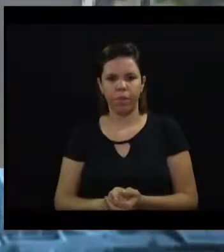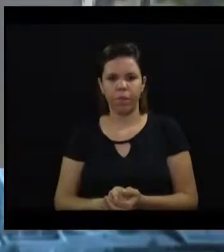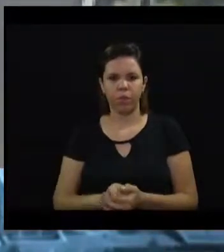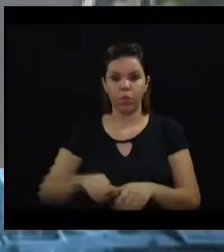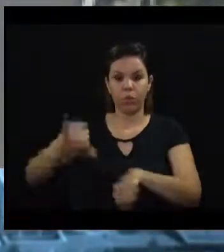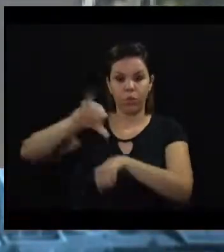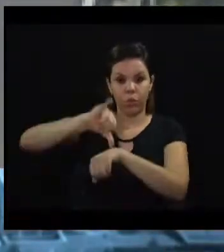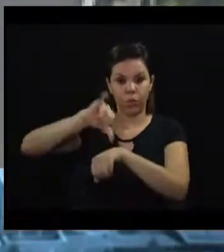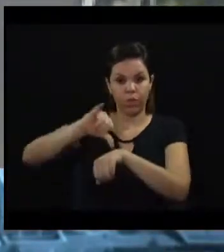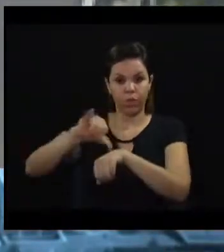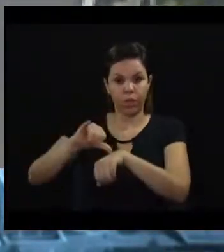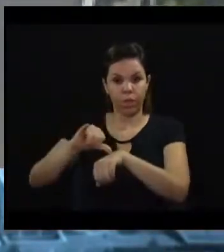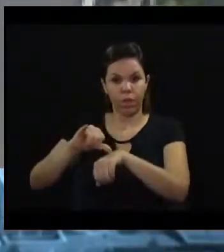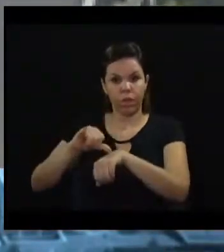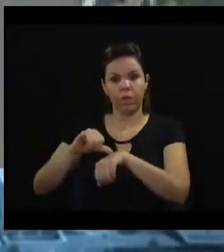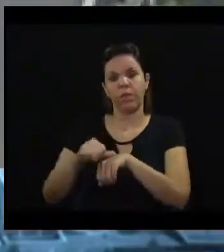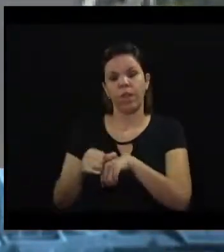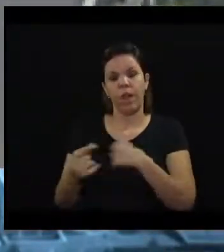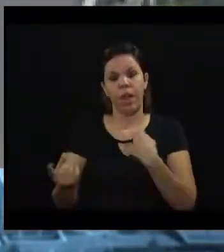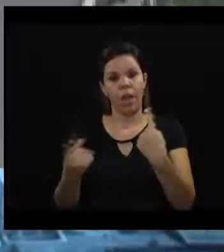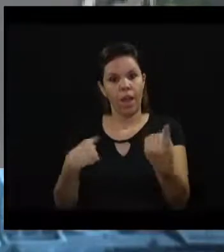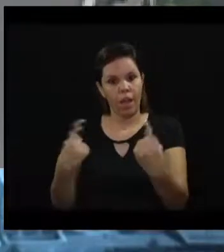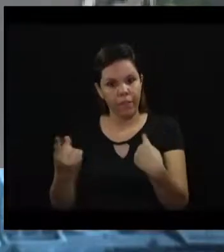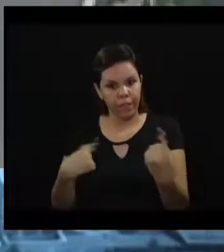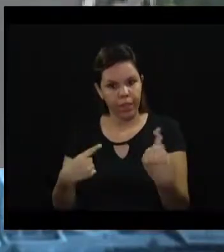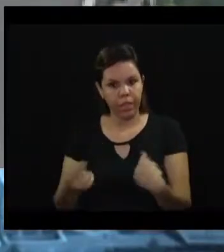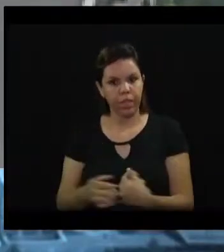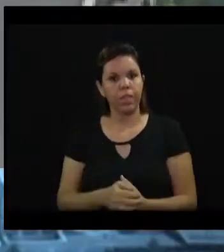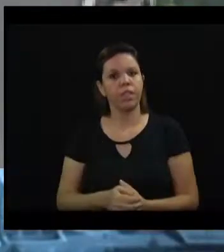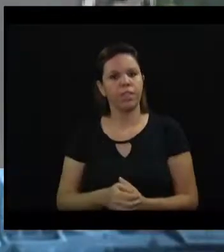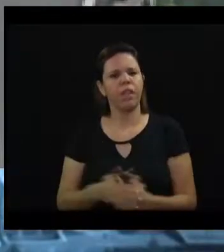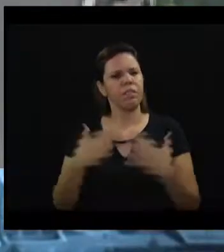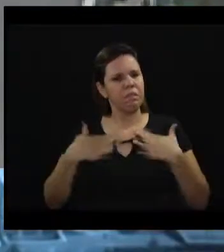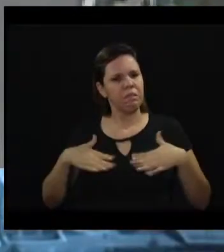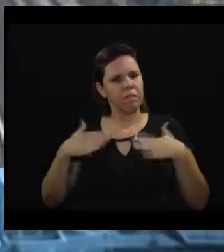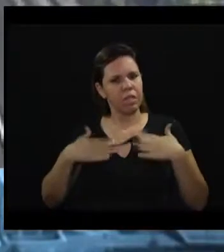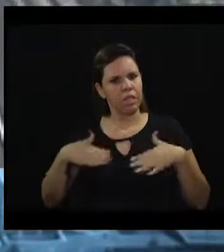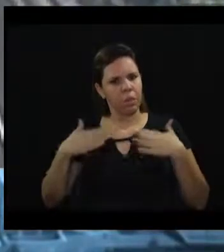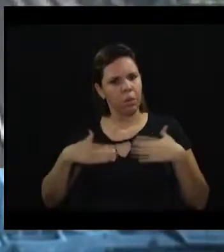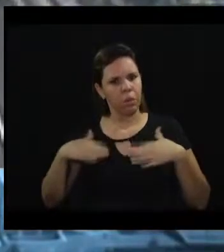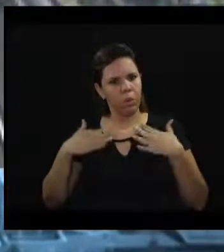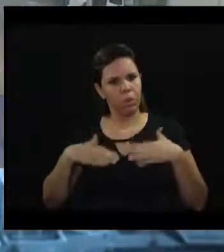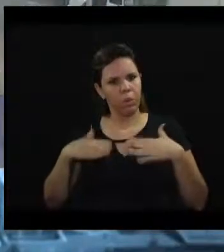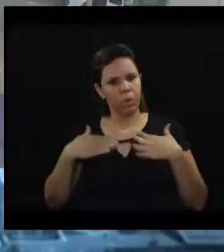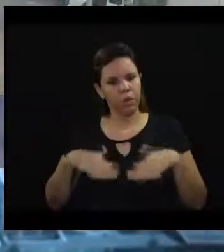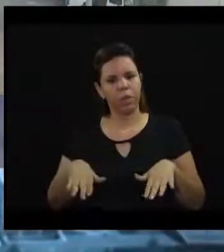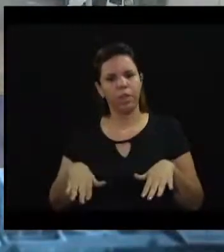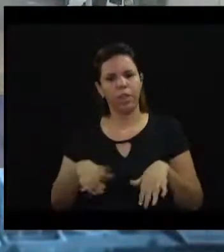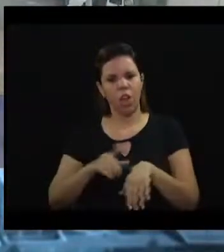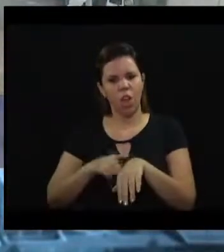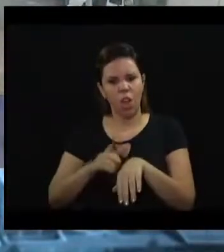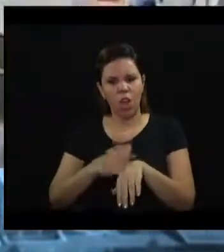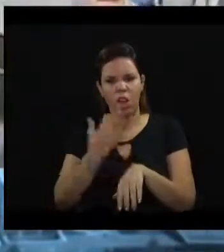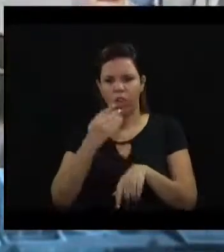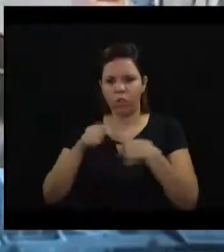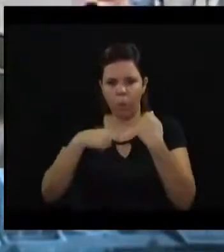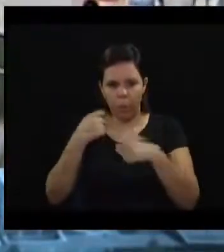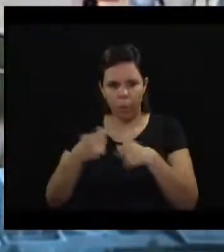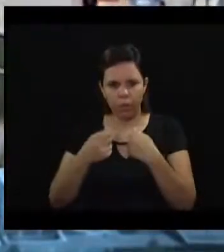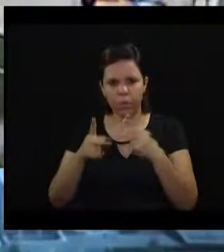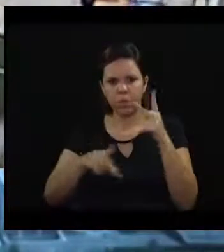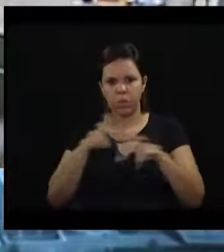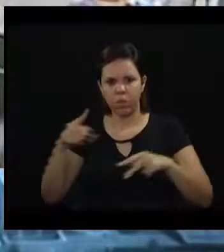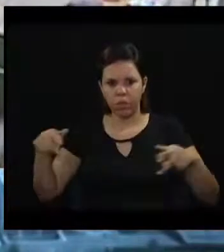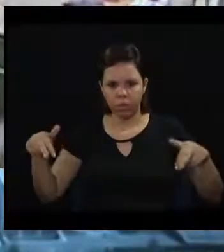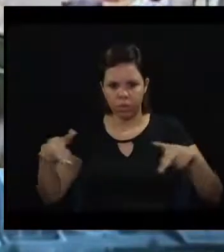aí Moraes Salles com a José Paulino. Trânsito tranquilo agora, em hora do almoço também, muitas pessoas se deslocando. A gente viu